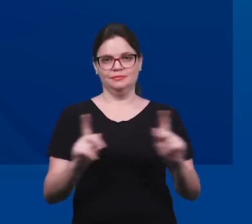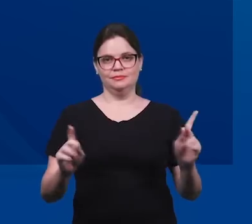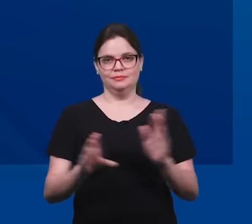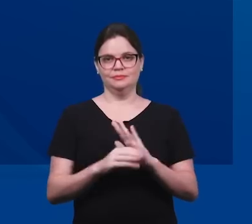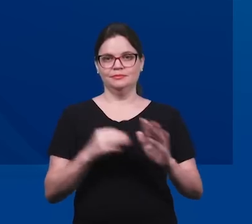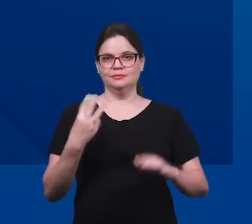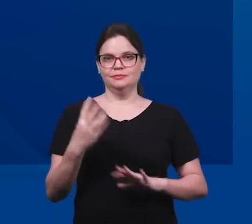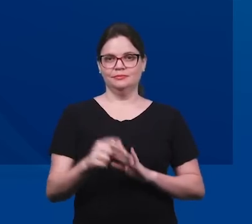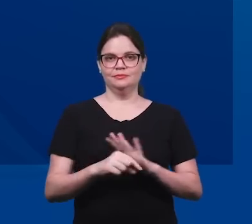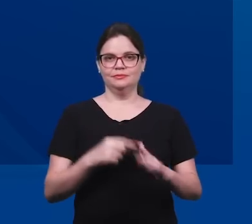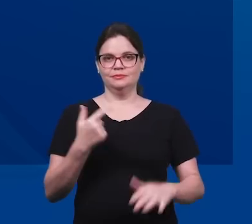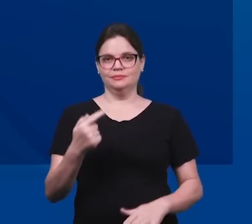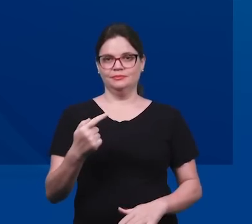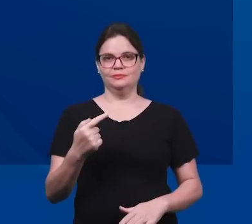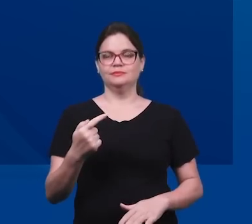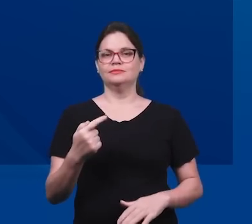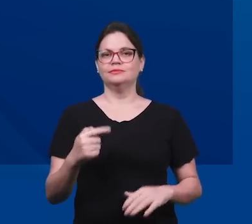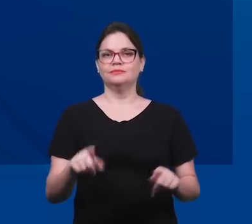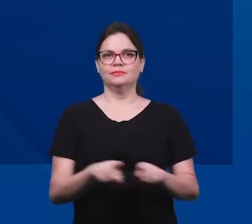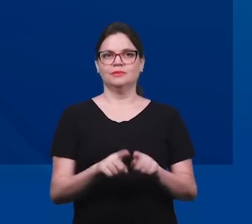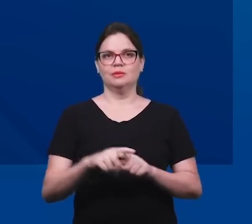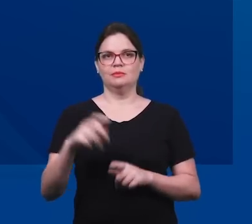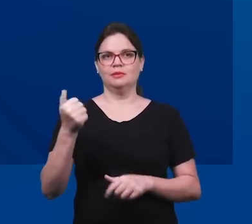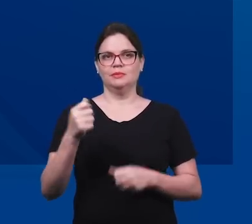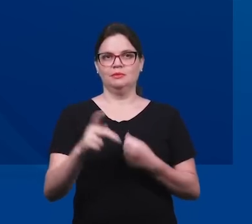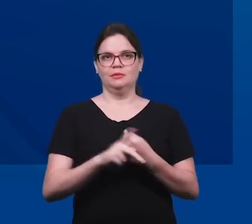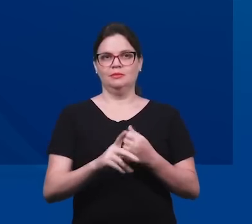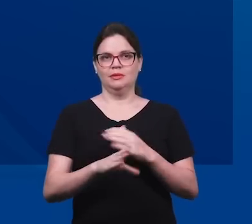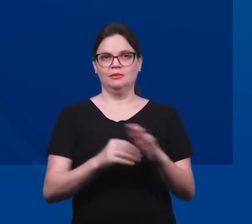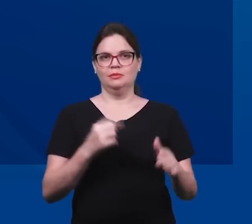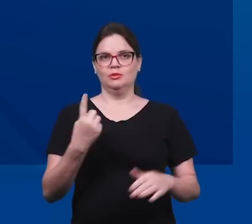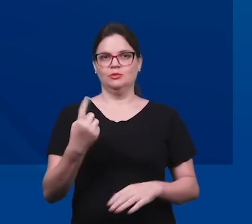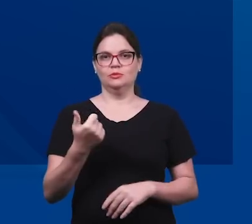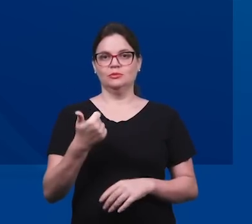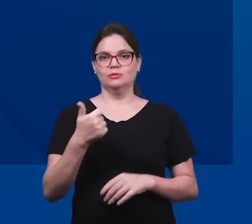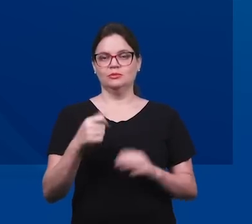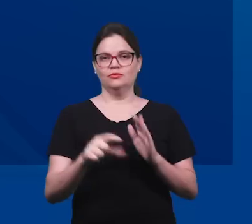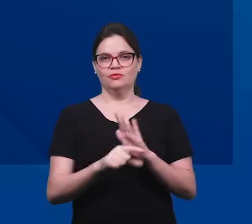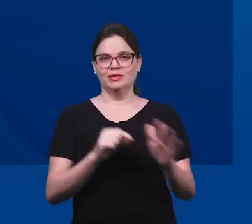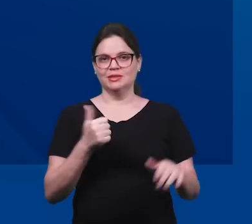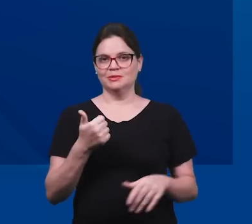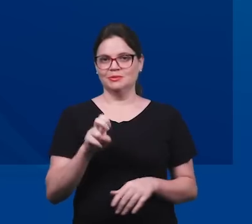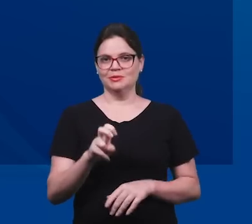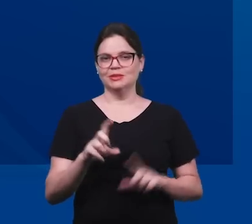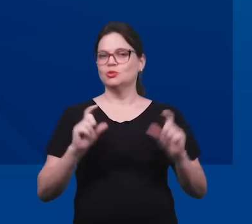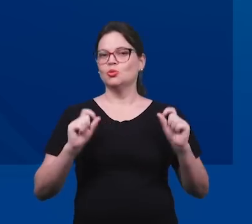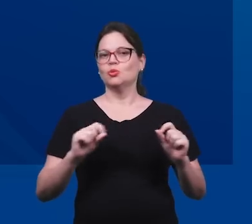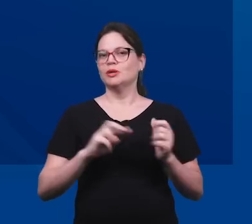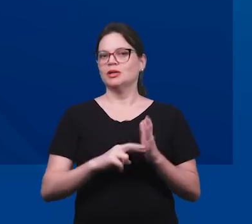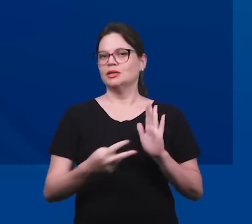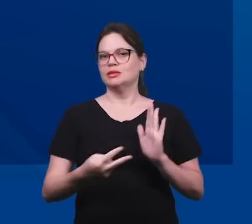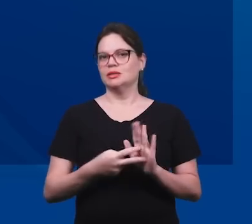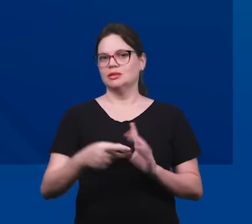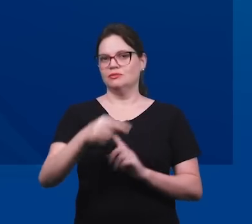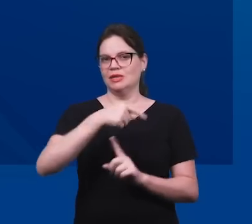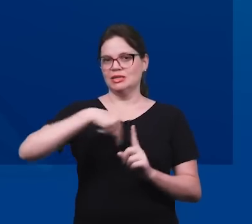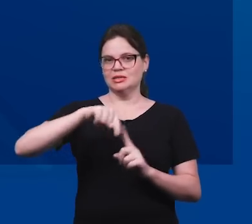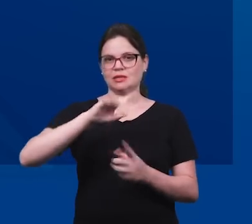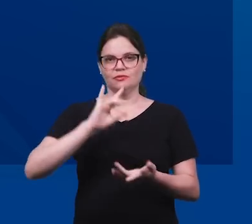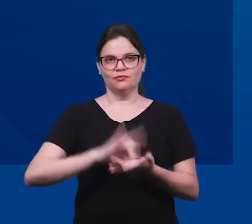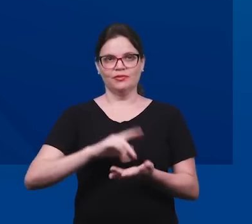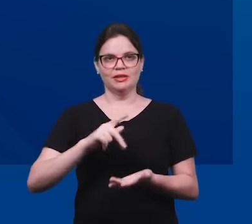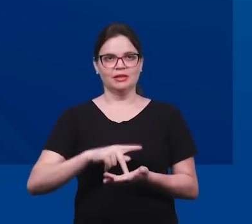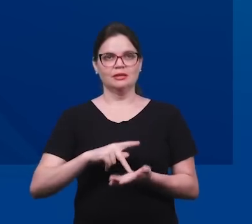Apocalipse 3, 7a e 1 Pedro 1, 15, o que significa ser santo e verdadeiro?